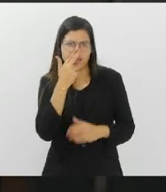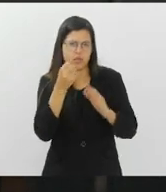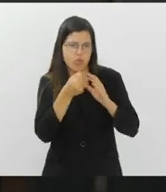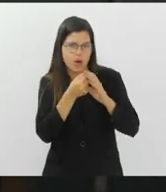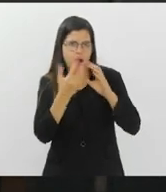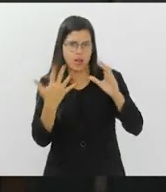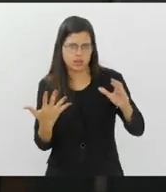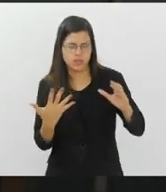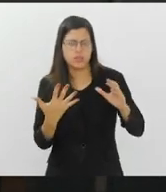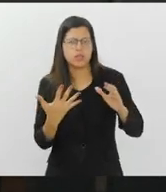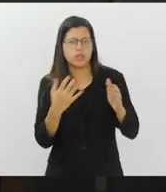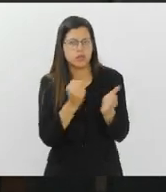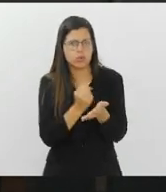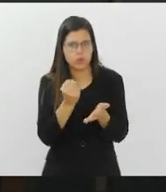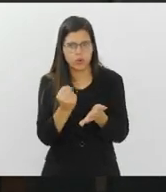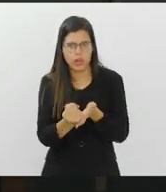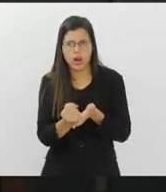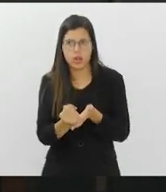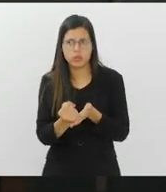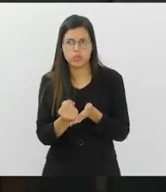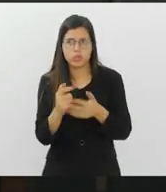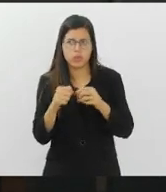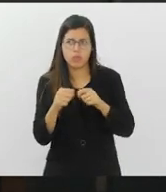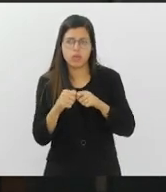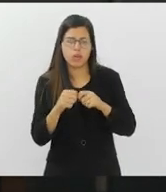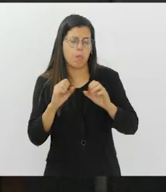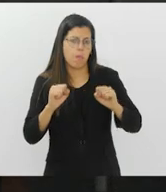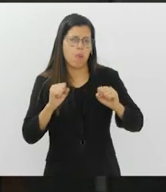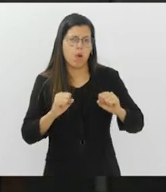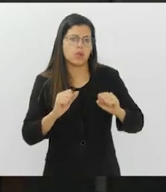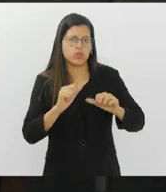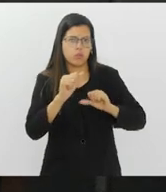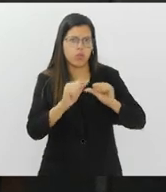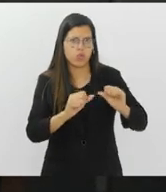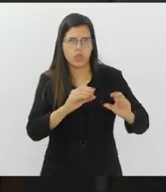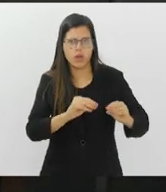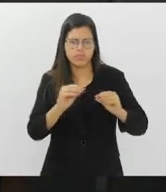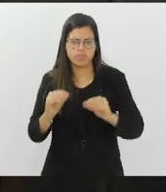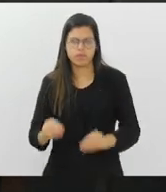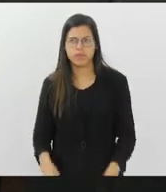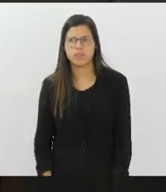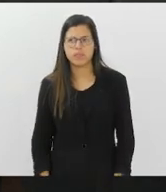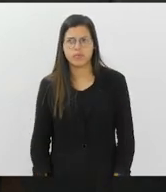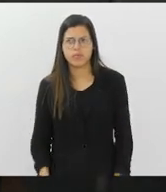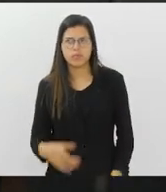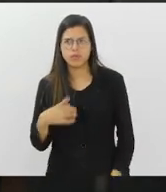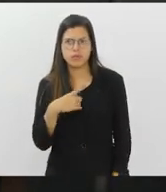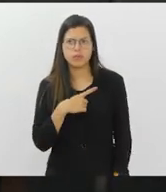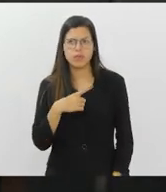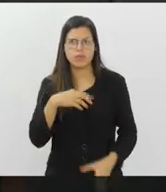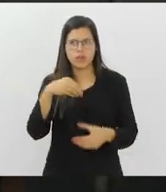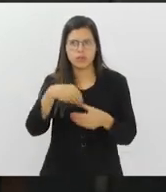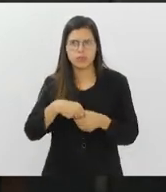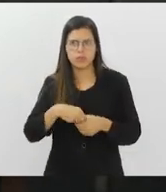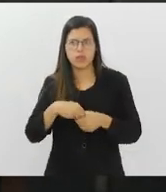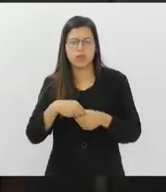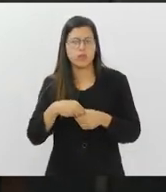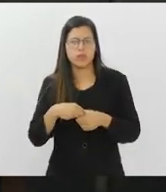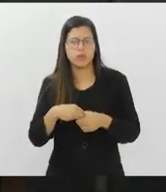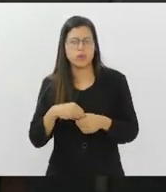seu atual contrato, e, uma vez feito isso, você pode fazer essa portabilidade. Há uma dinâmica dentro do setor, deputado